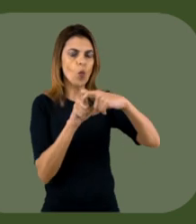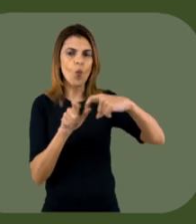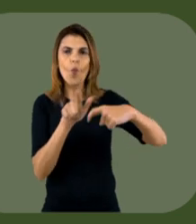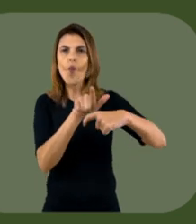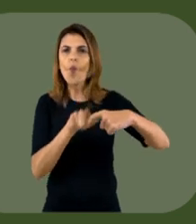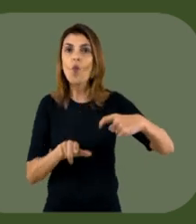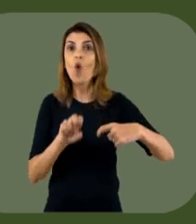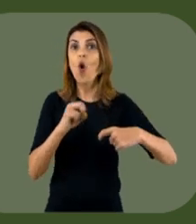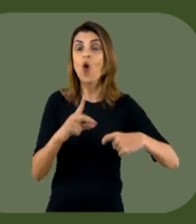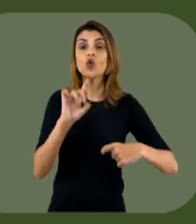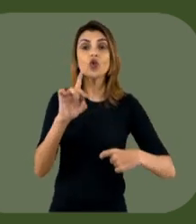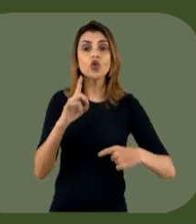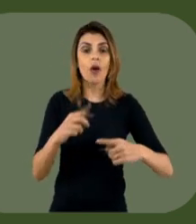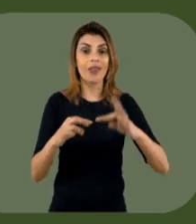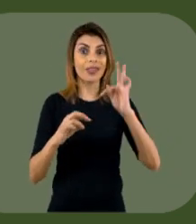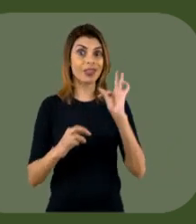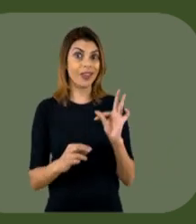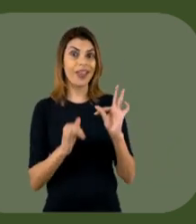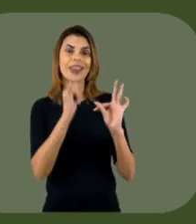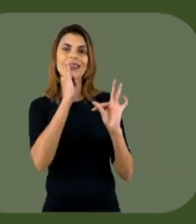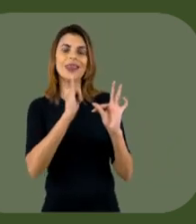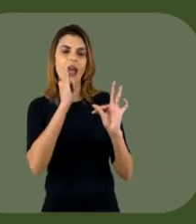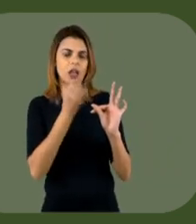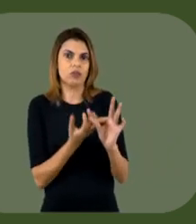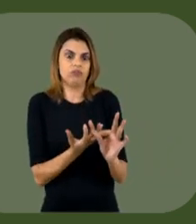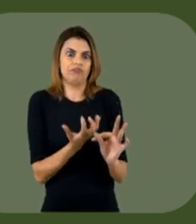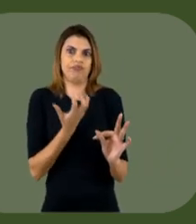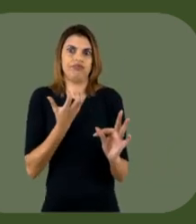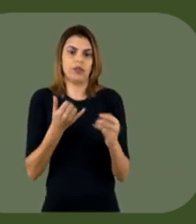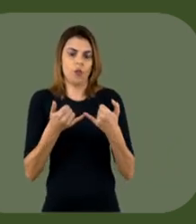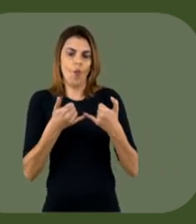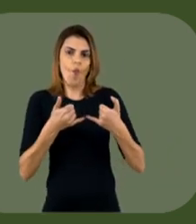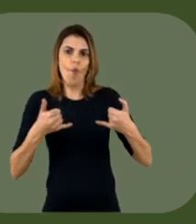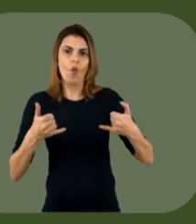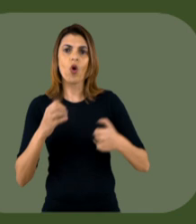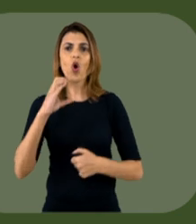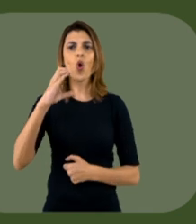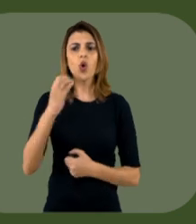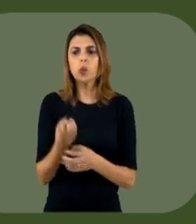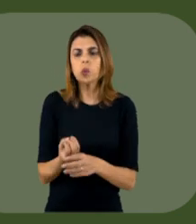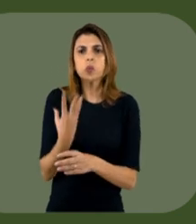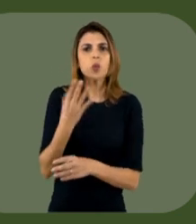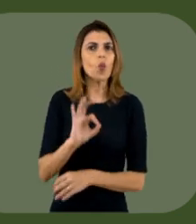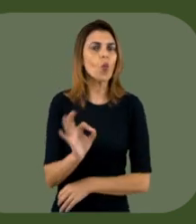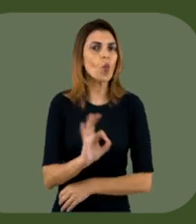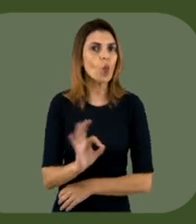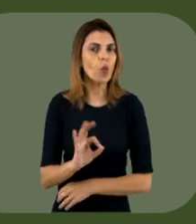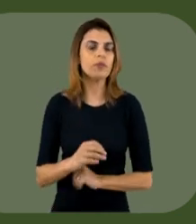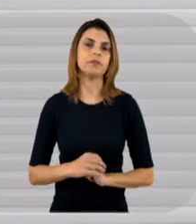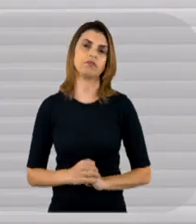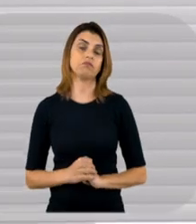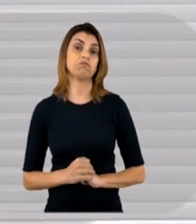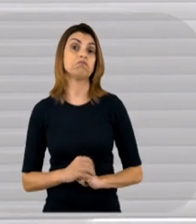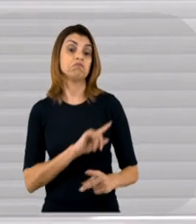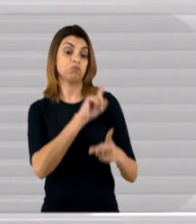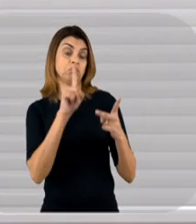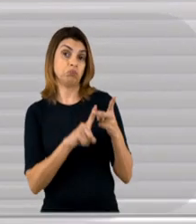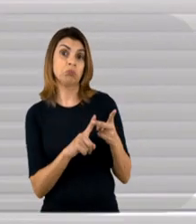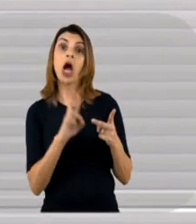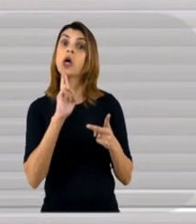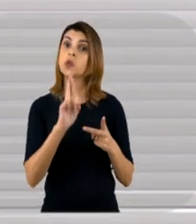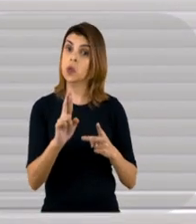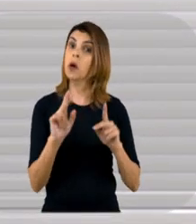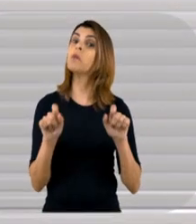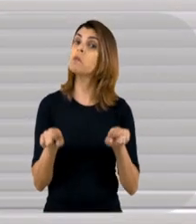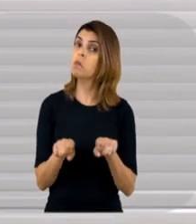ou quando somente a linha do teste é evidenciada e a do controle não surge uma outra